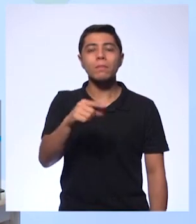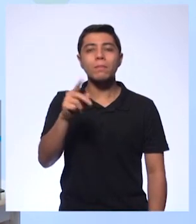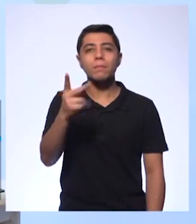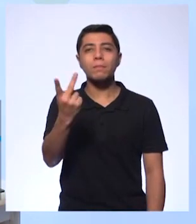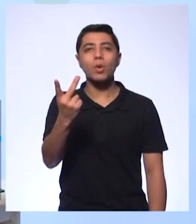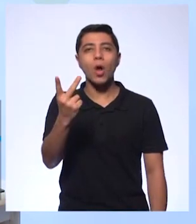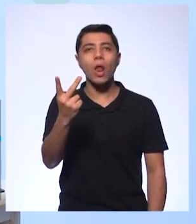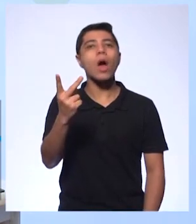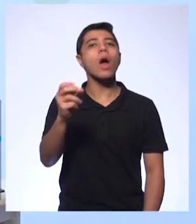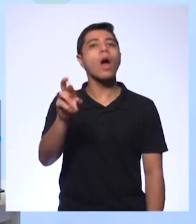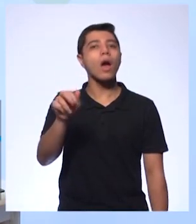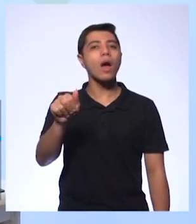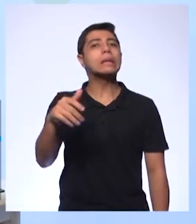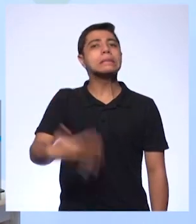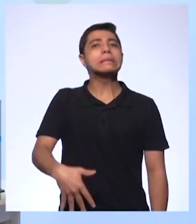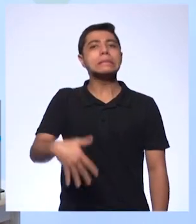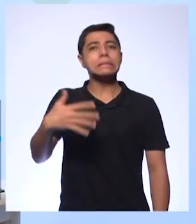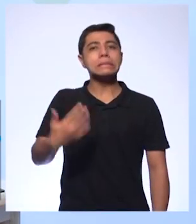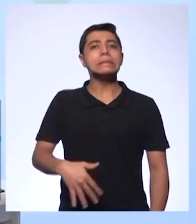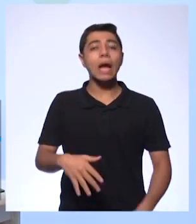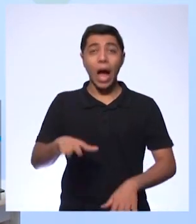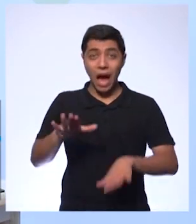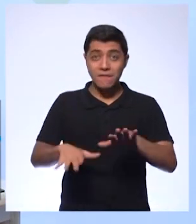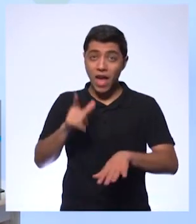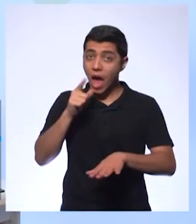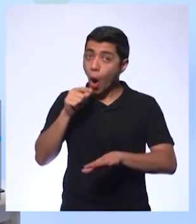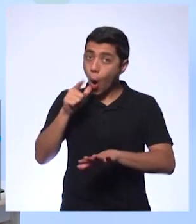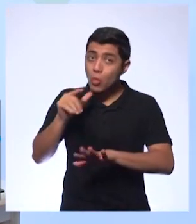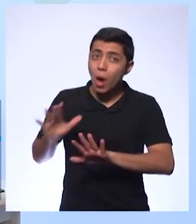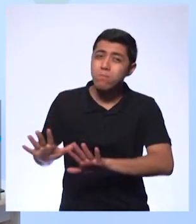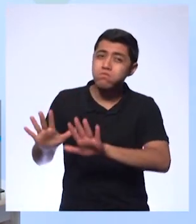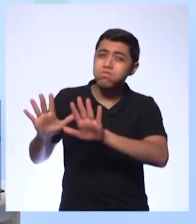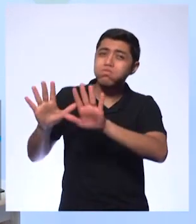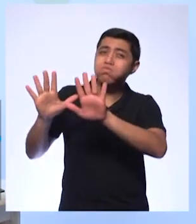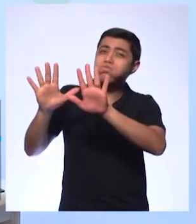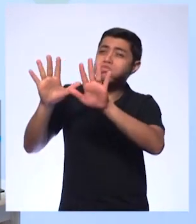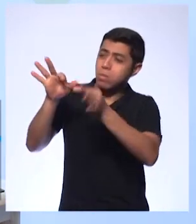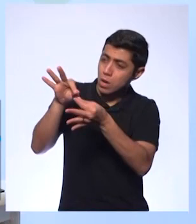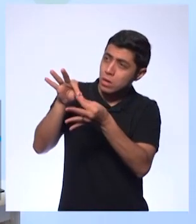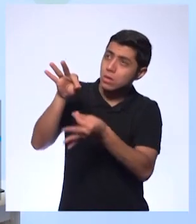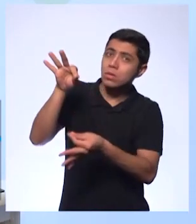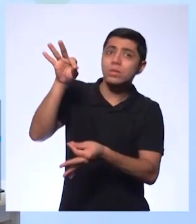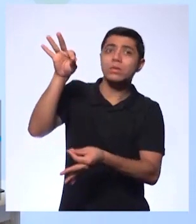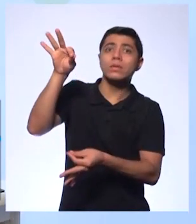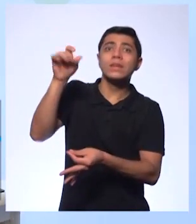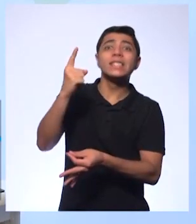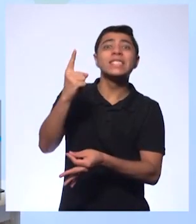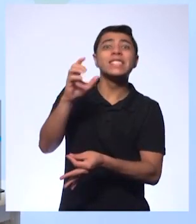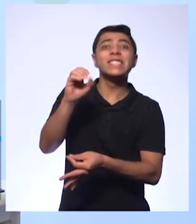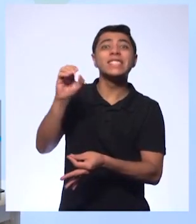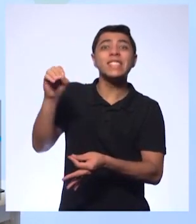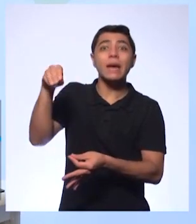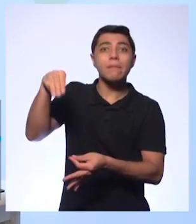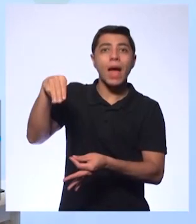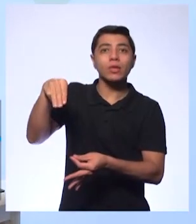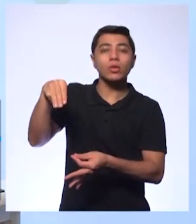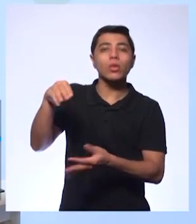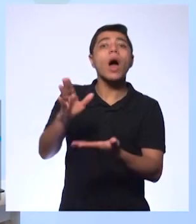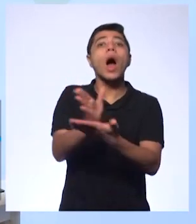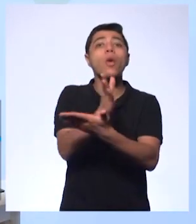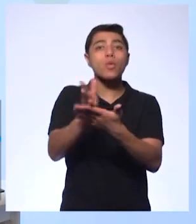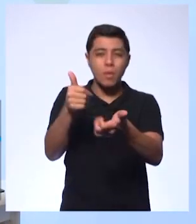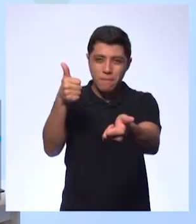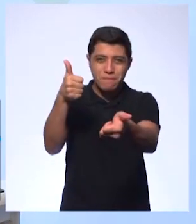epicentro, teve ondas de 100 metros, né, chegando a 30 metros próximo da plataforma continental. Então,